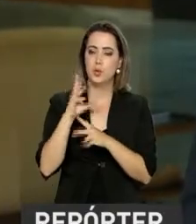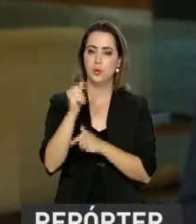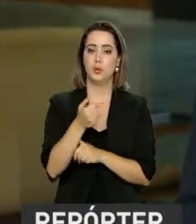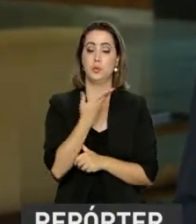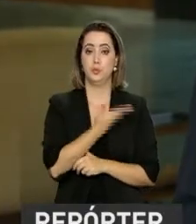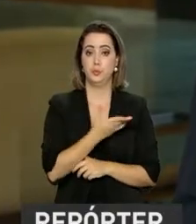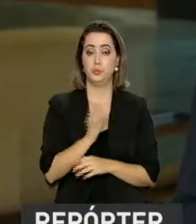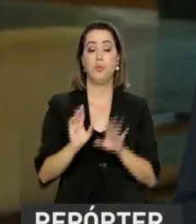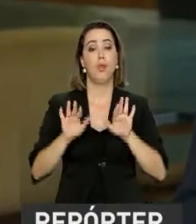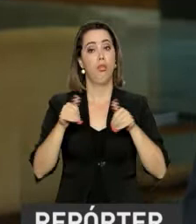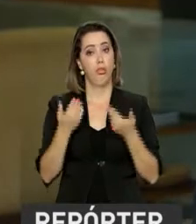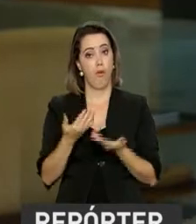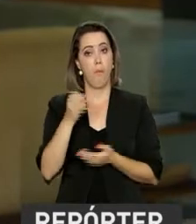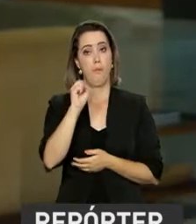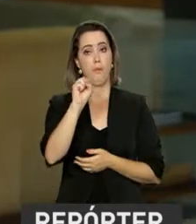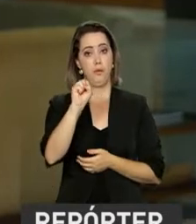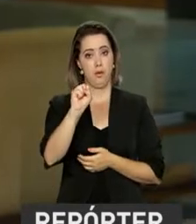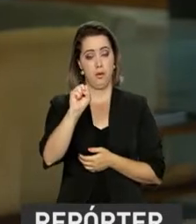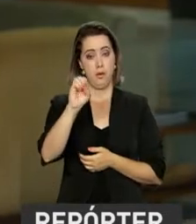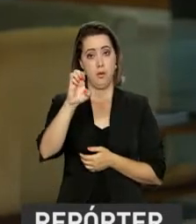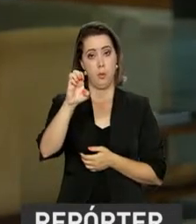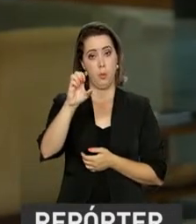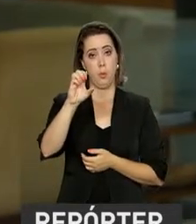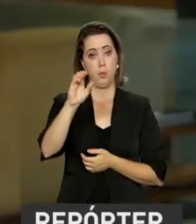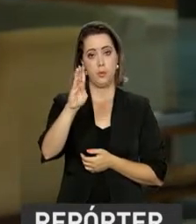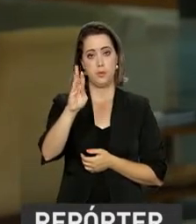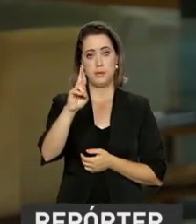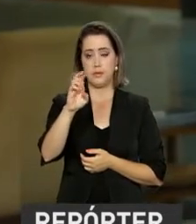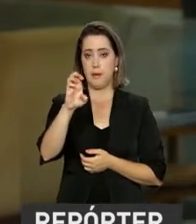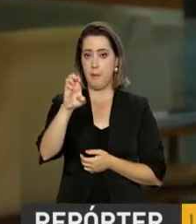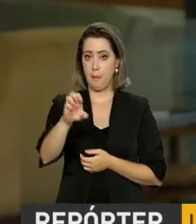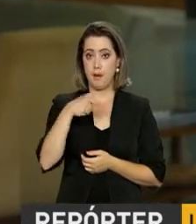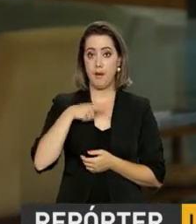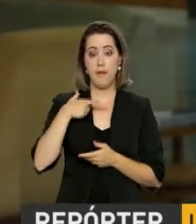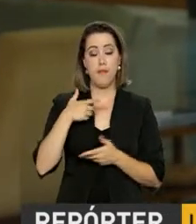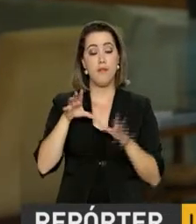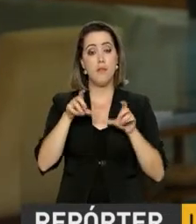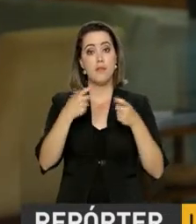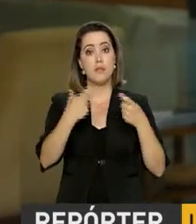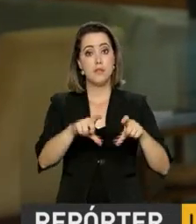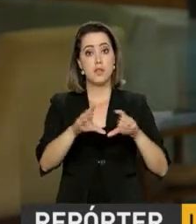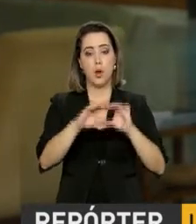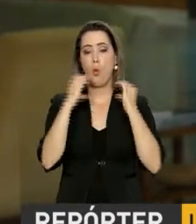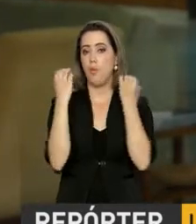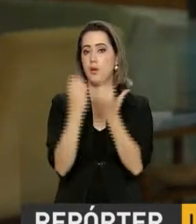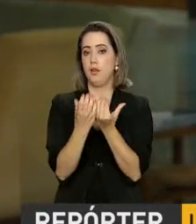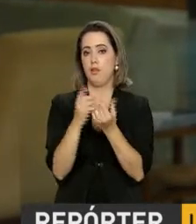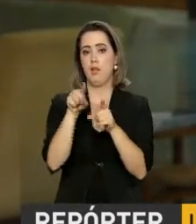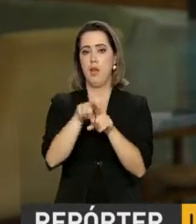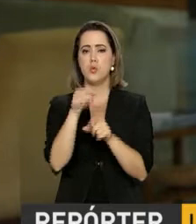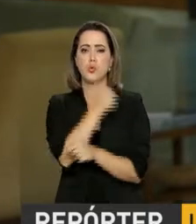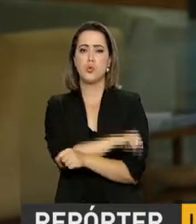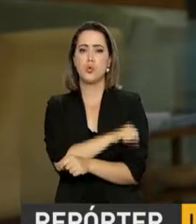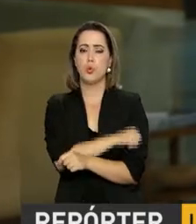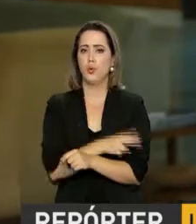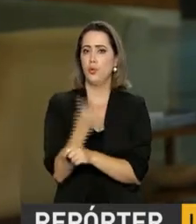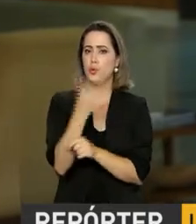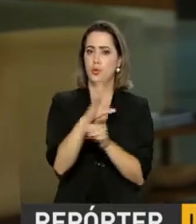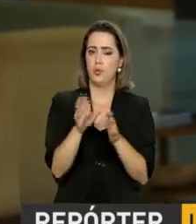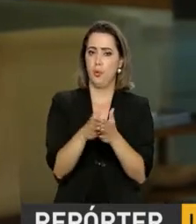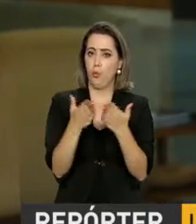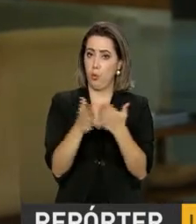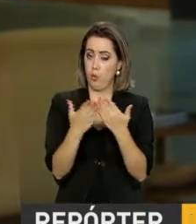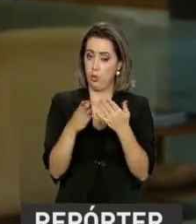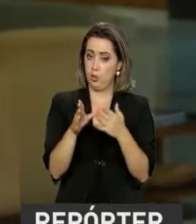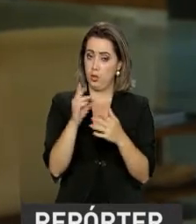o Sebrae vai realizar um mutirão na primeira semana de maio em Heliópolis e Paraisópolis, as duas maiores favelas de São